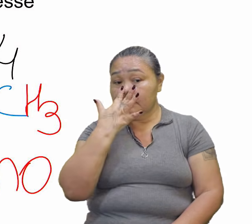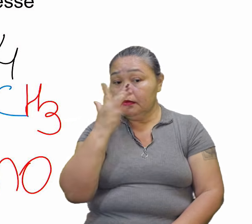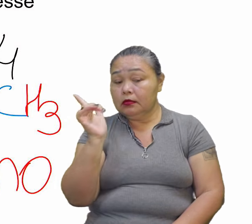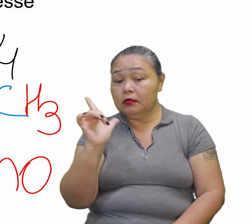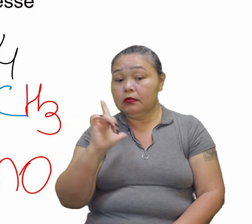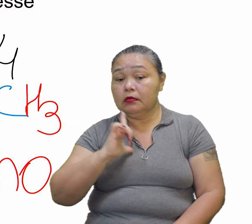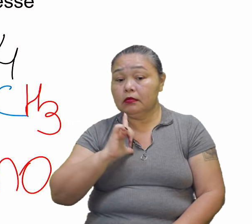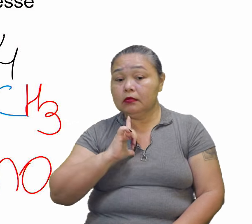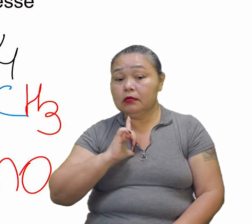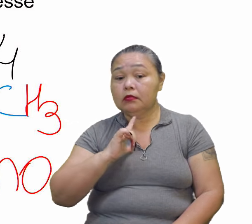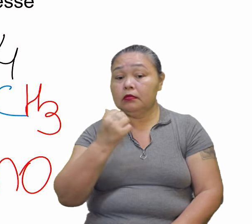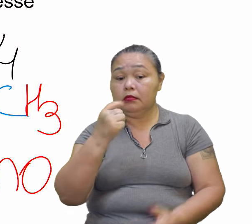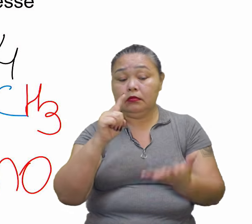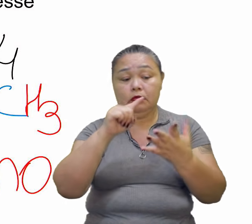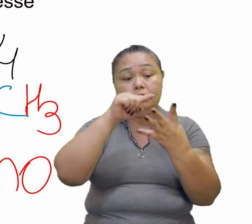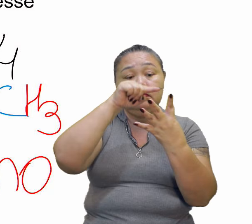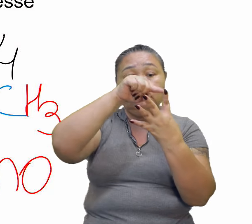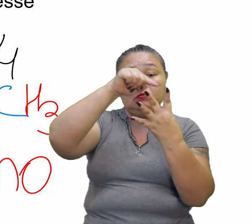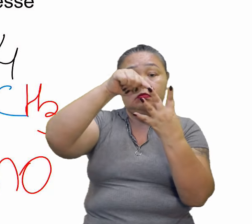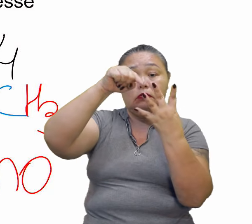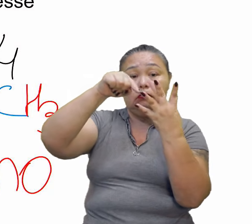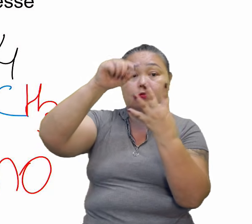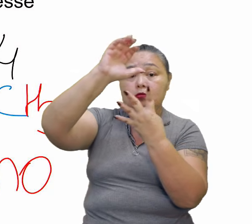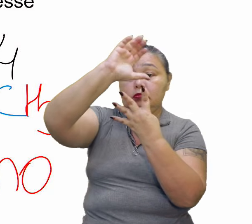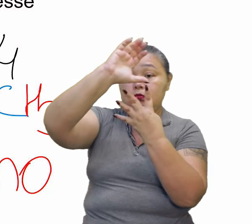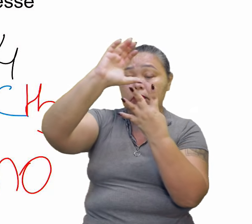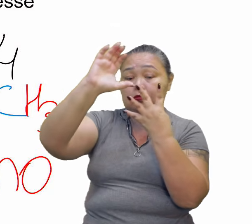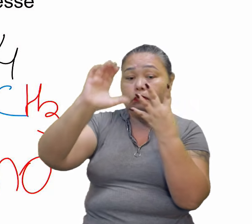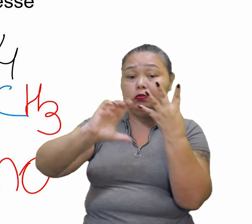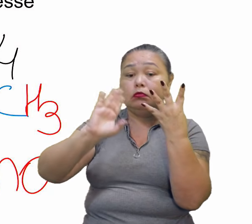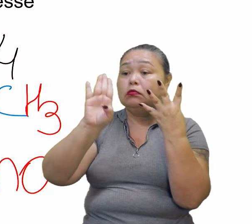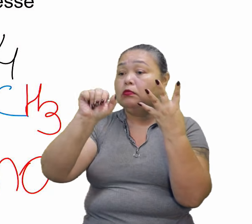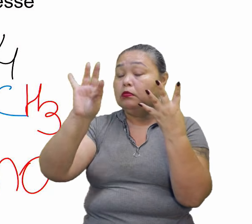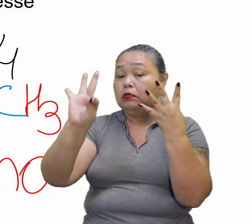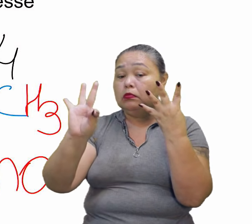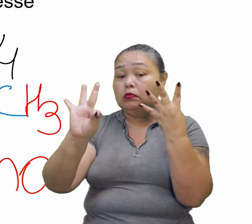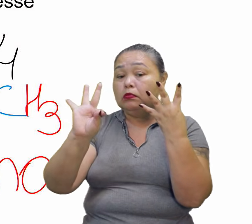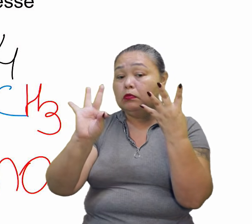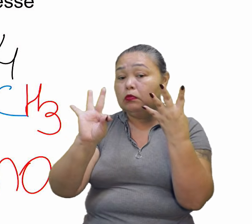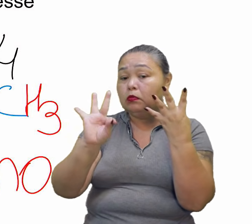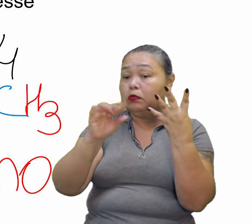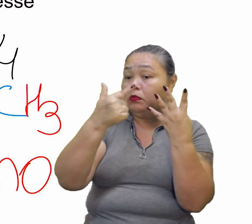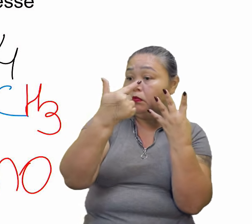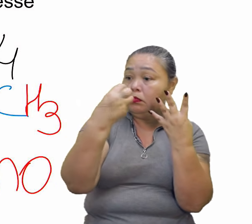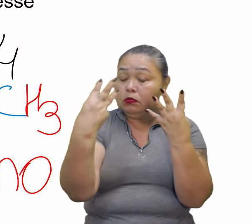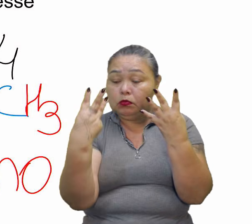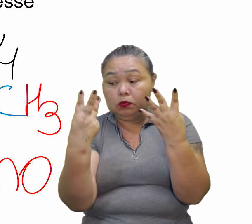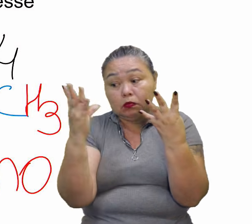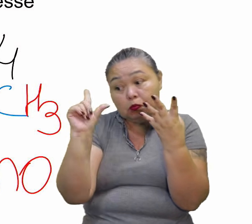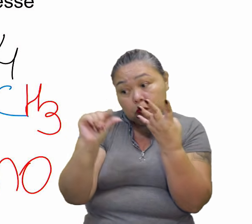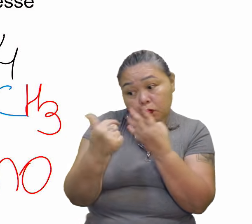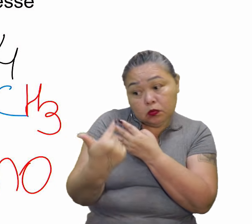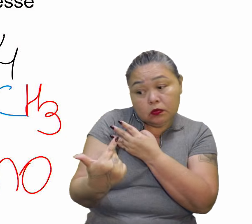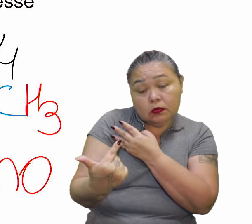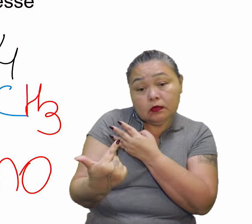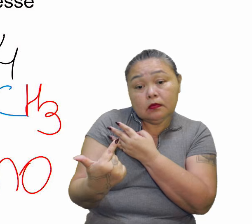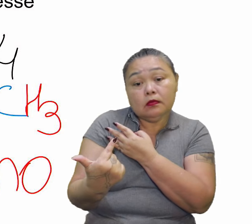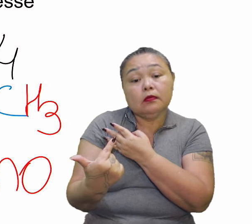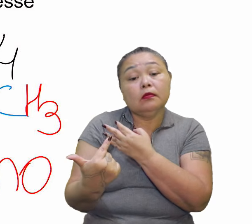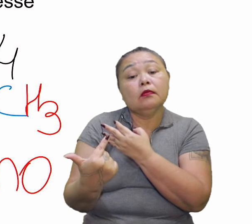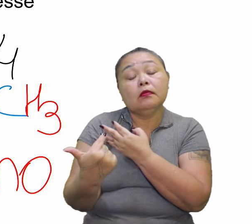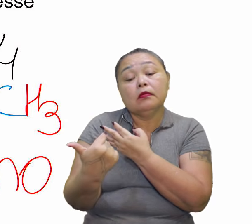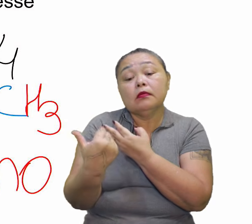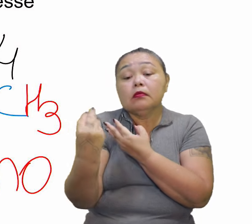observou que, como ele tem 4 átomos de carbono, o prefixo é but. Entre 2 e 3, o menor número é o